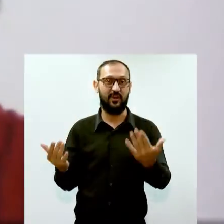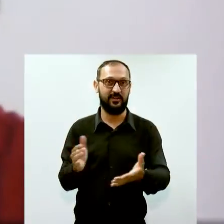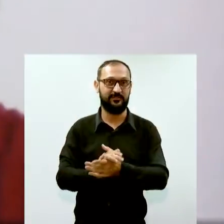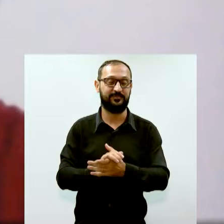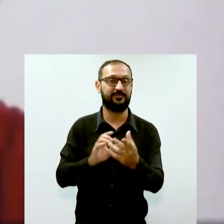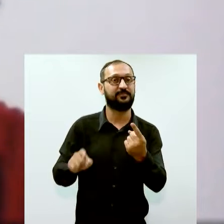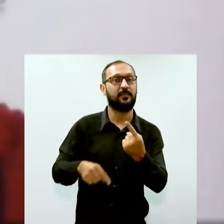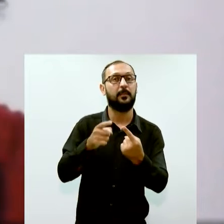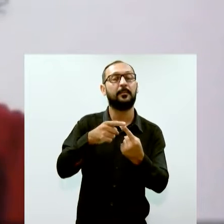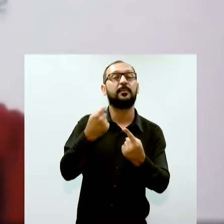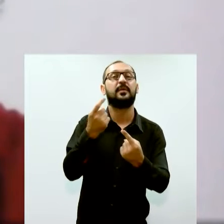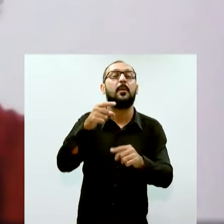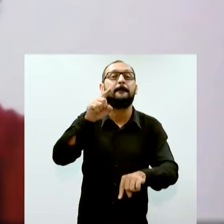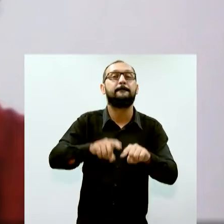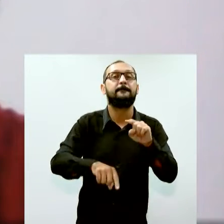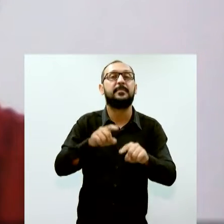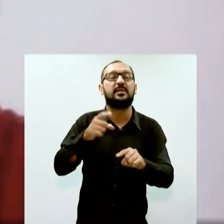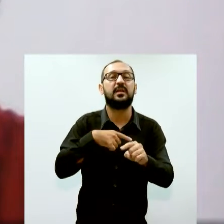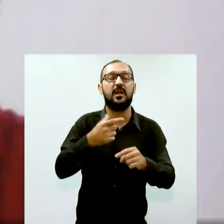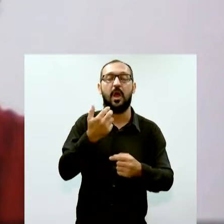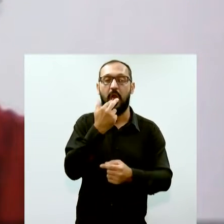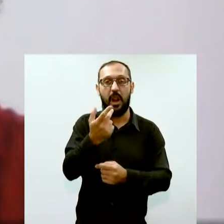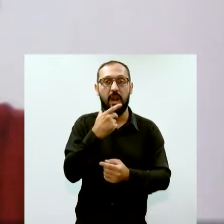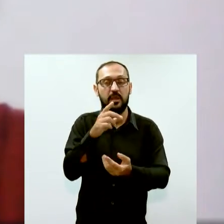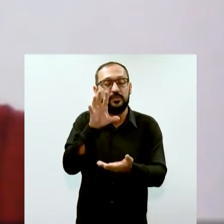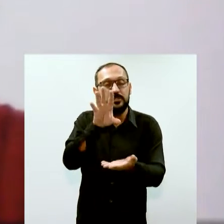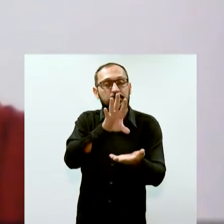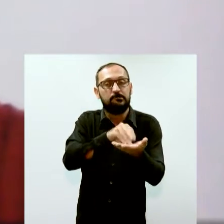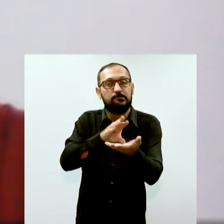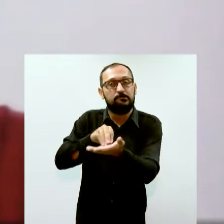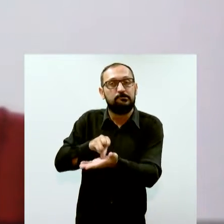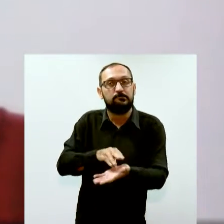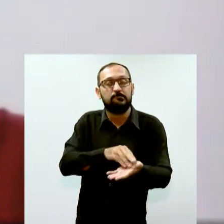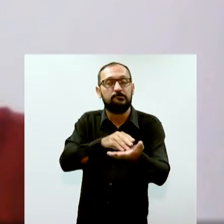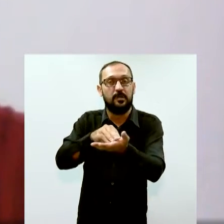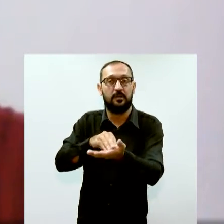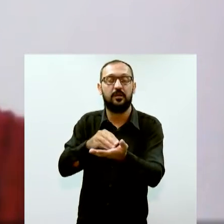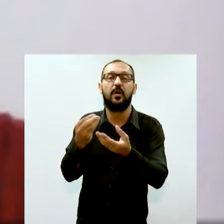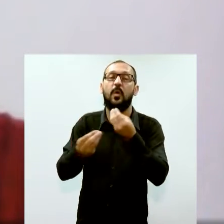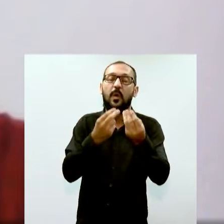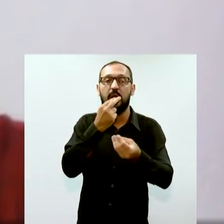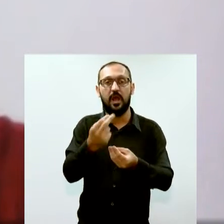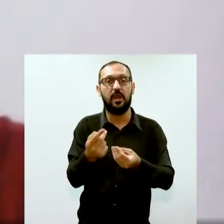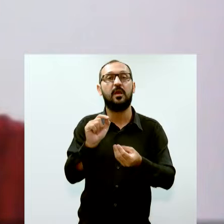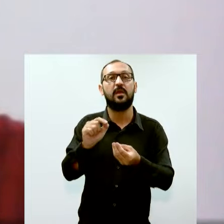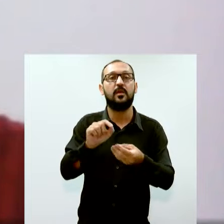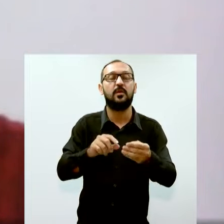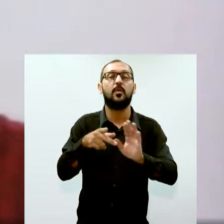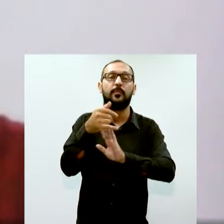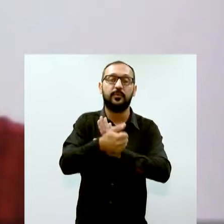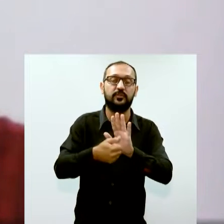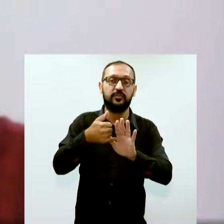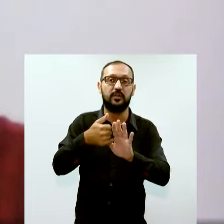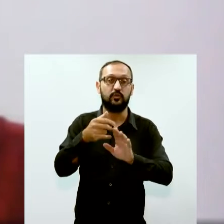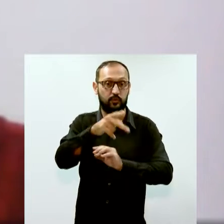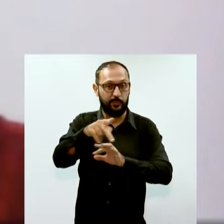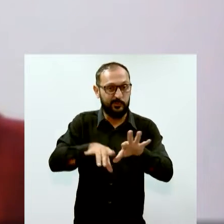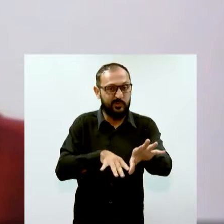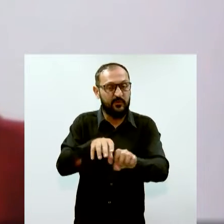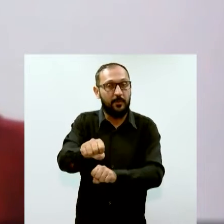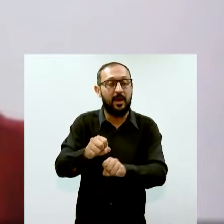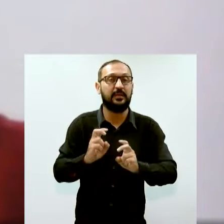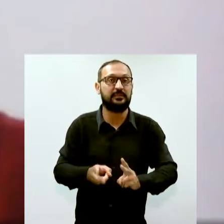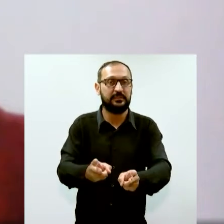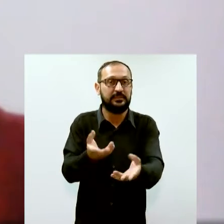passo é a documentação dessa língua e da cultura e o desenvolvimento de projeto de formação continuada dos professores.